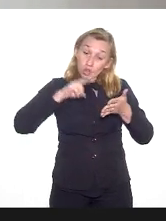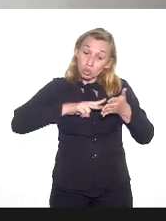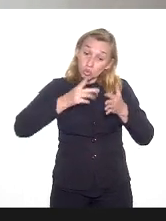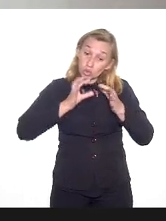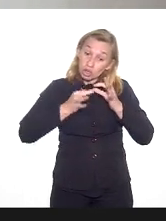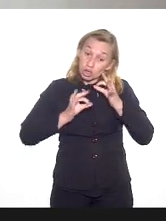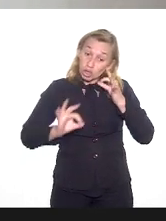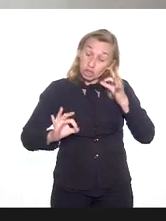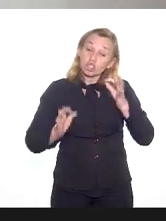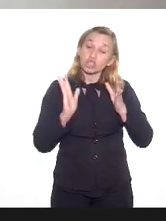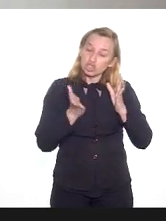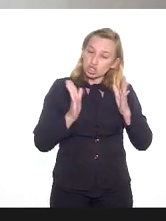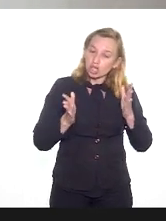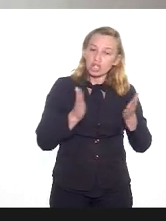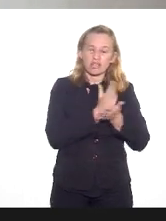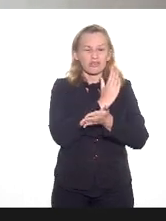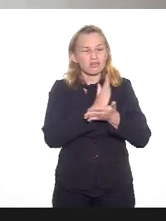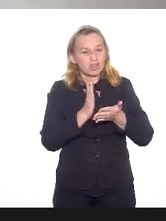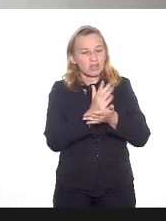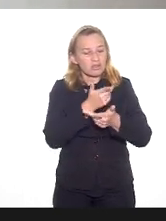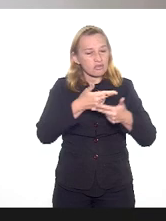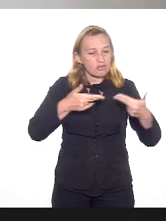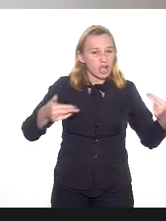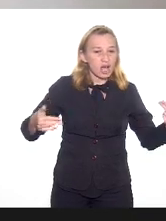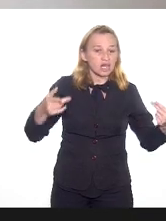apareceu em várias reuniões